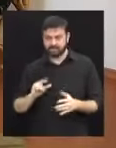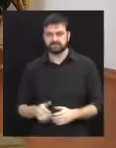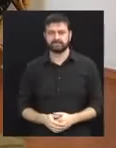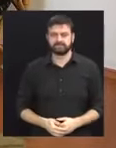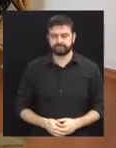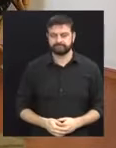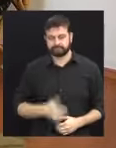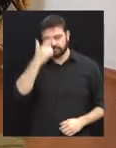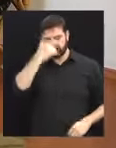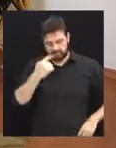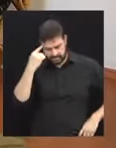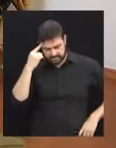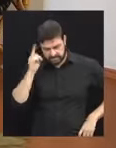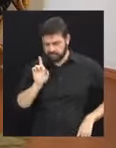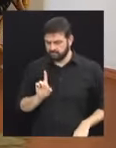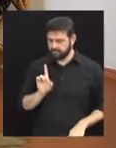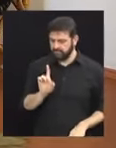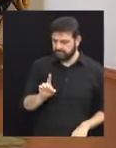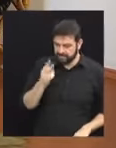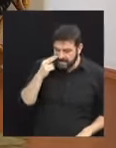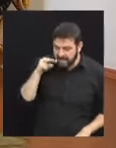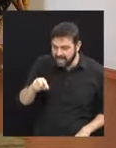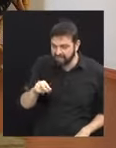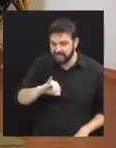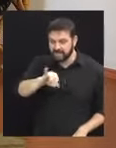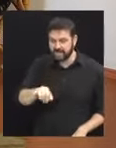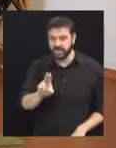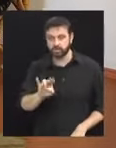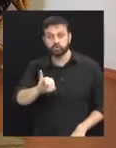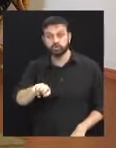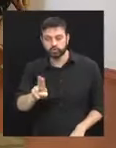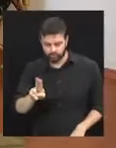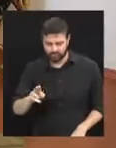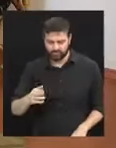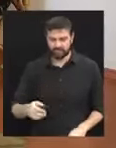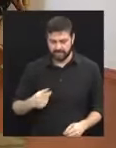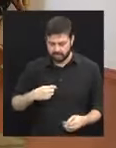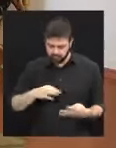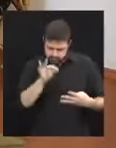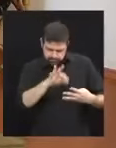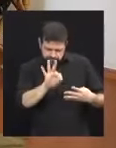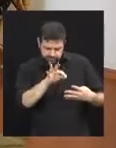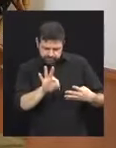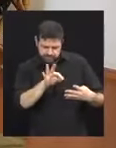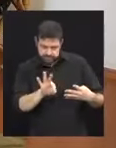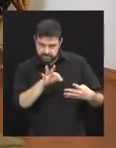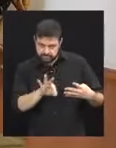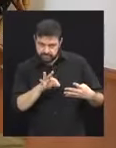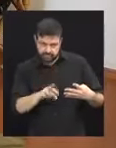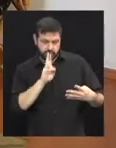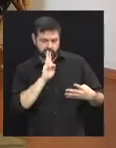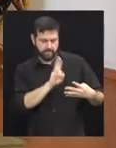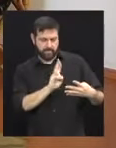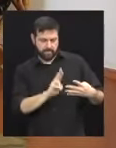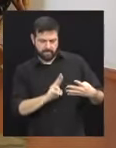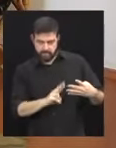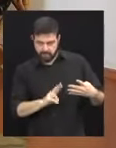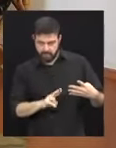para ver a Juju, né, que é a possível adotada, eu preenchi um questionário que foi enviado para mim por